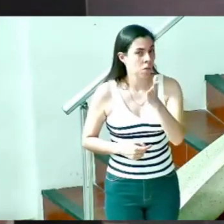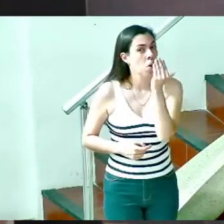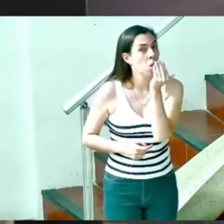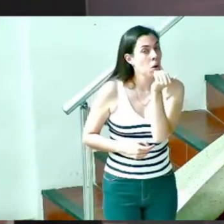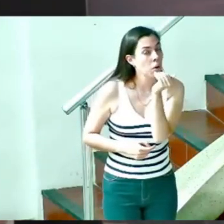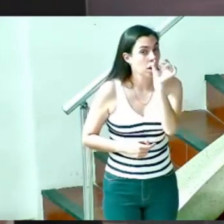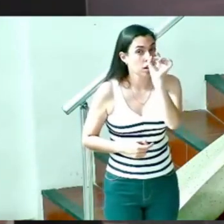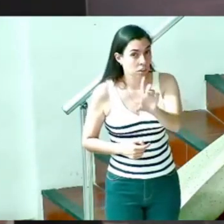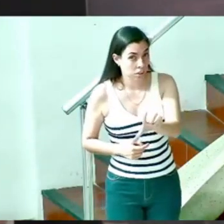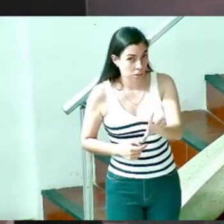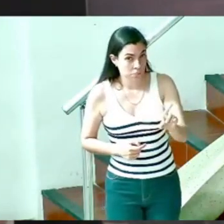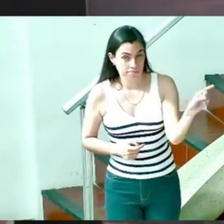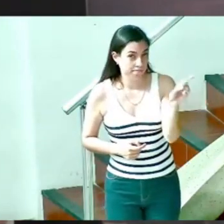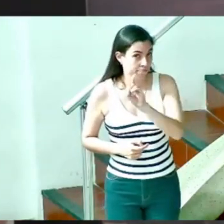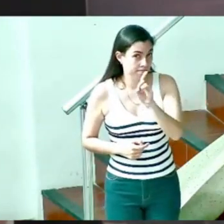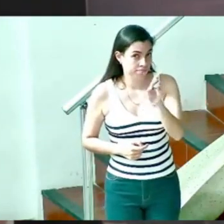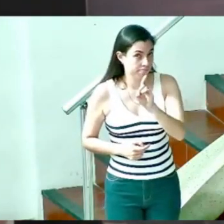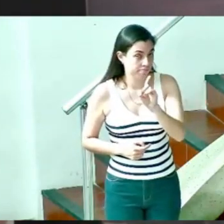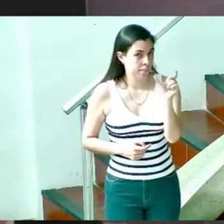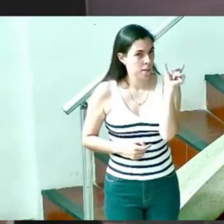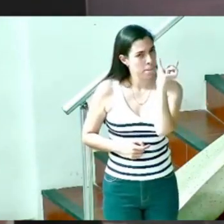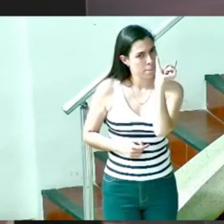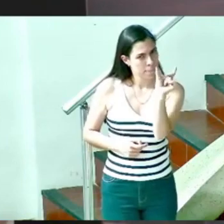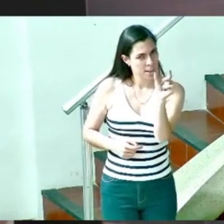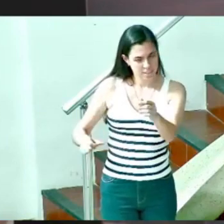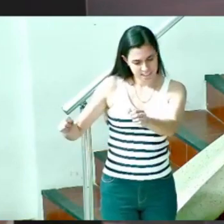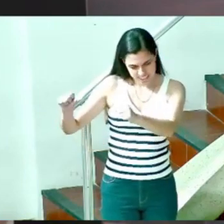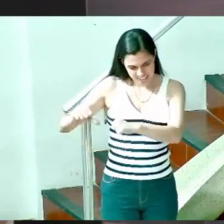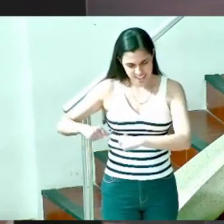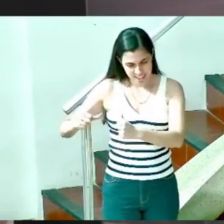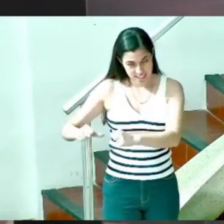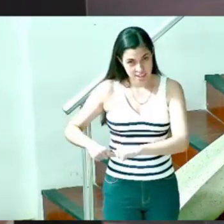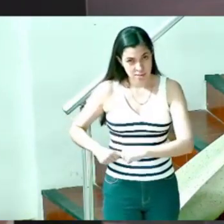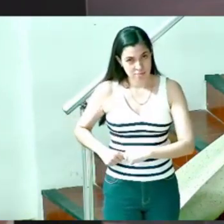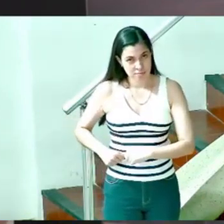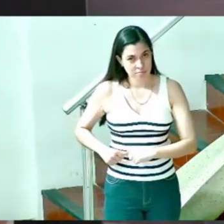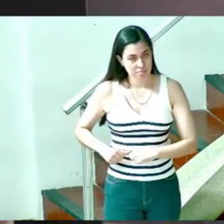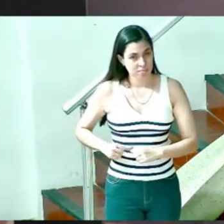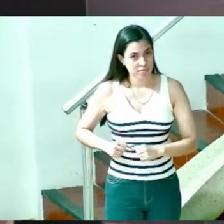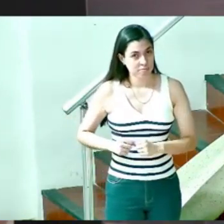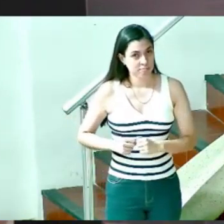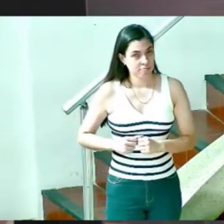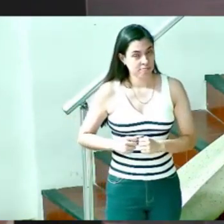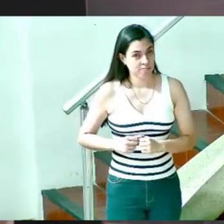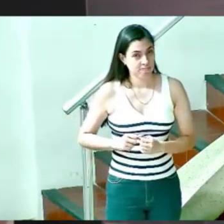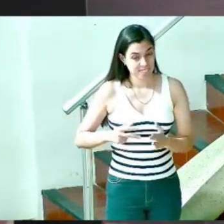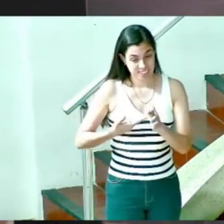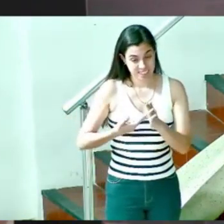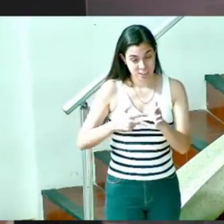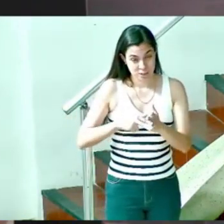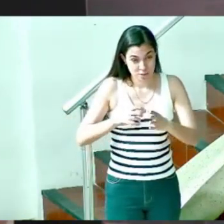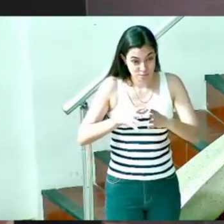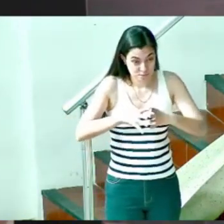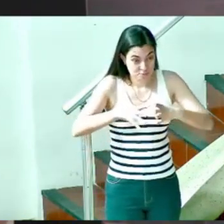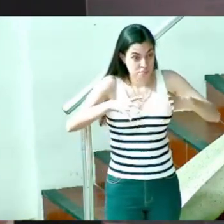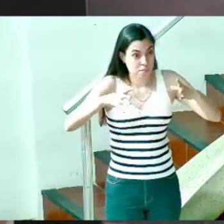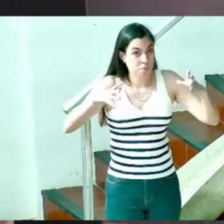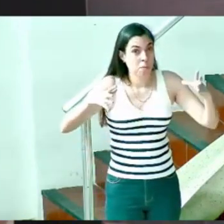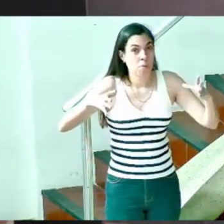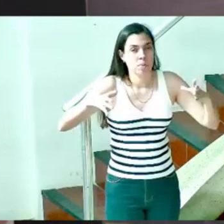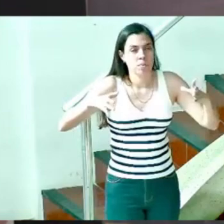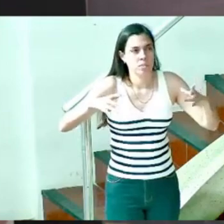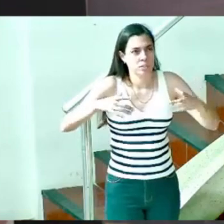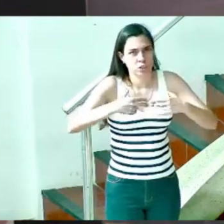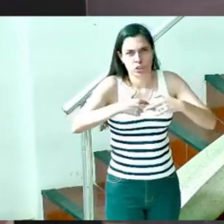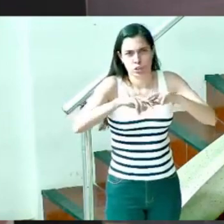um duplo sentido também. Na realidade, um duplo aspecto. Podemos ver aqui um lugar